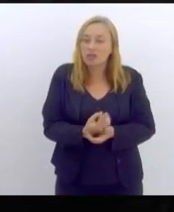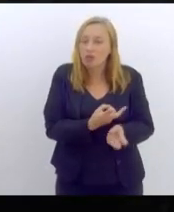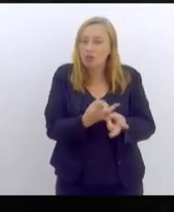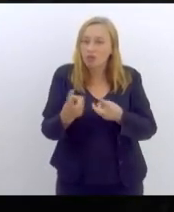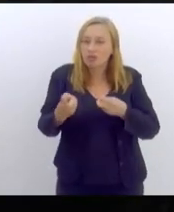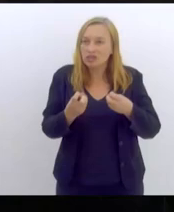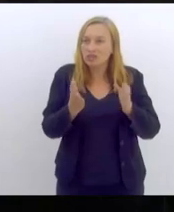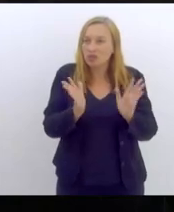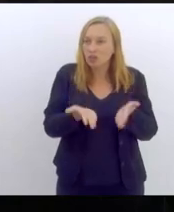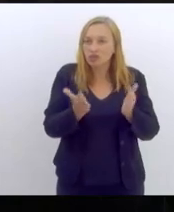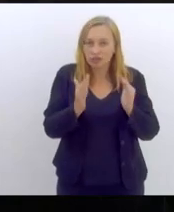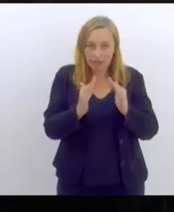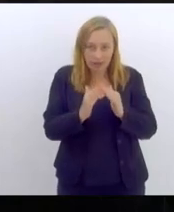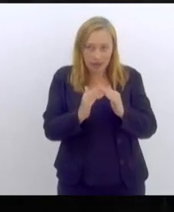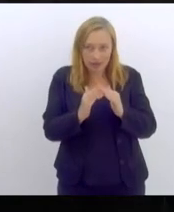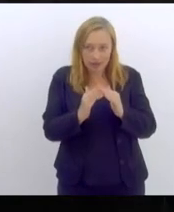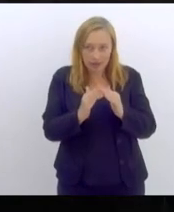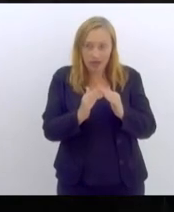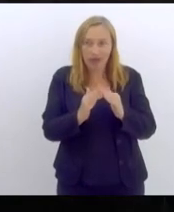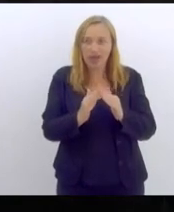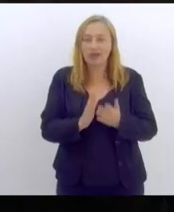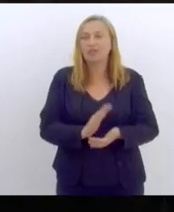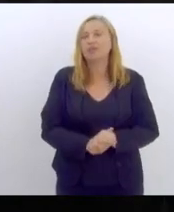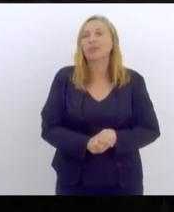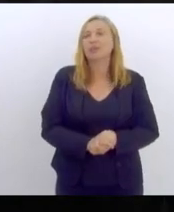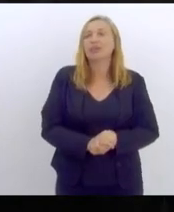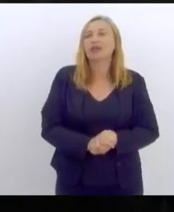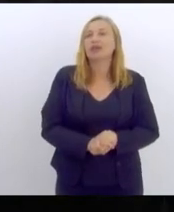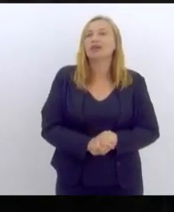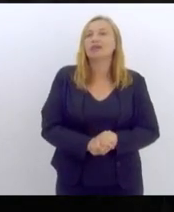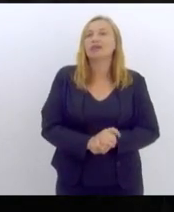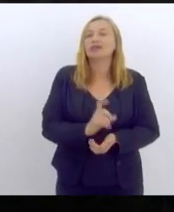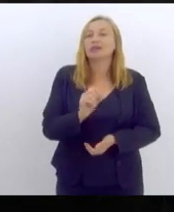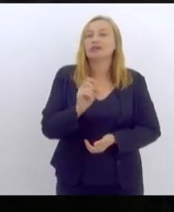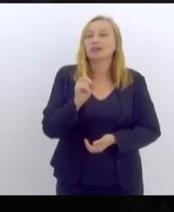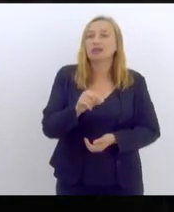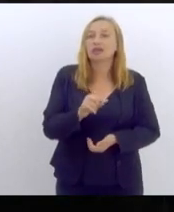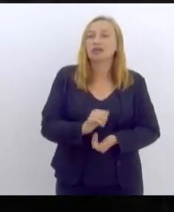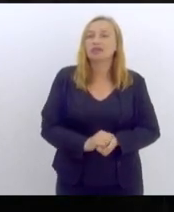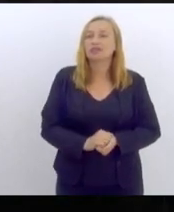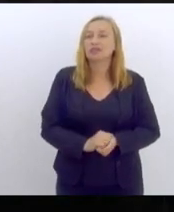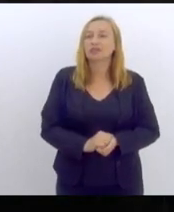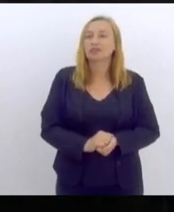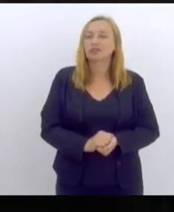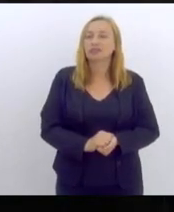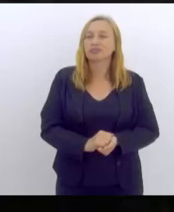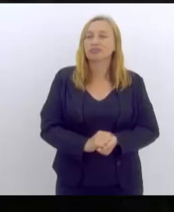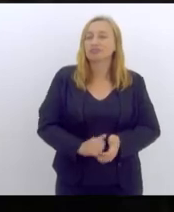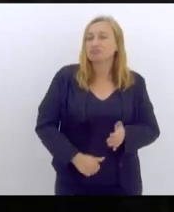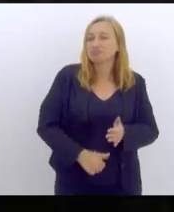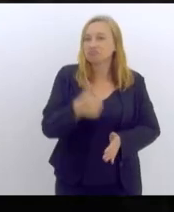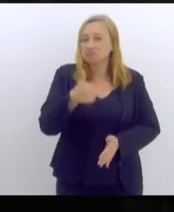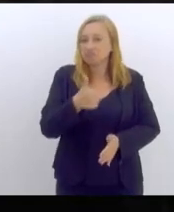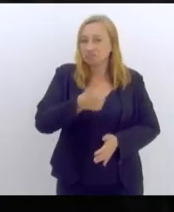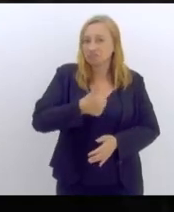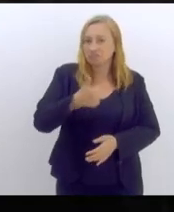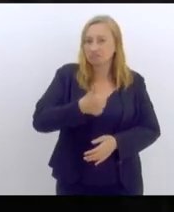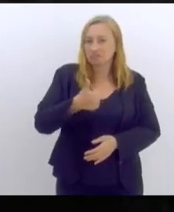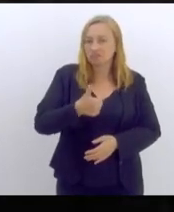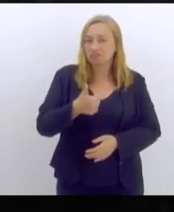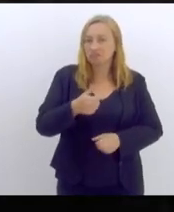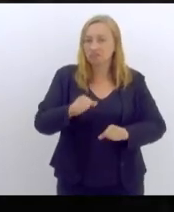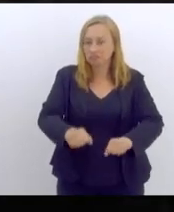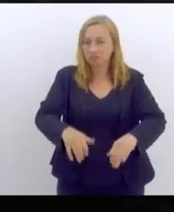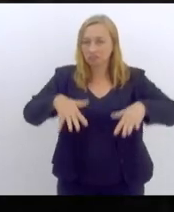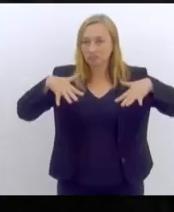observamos hoje nessa casa, que é a participação, pela primeira vez, em plenário,